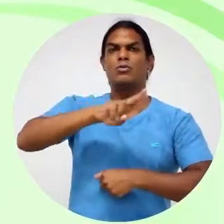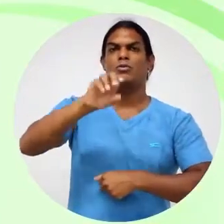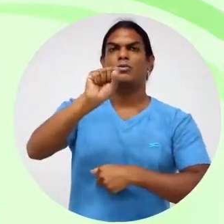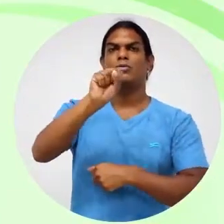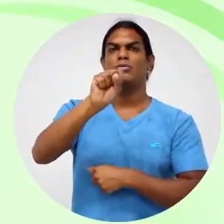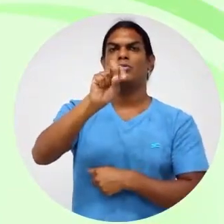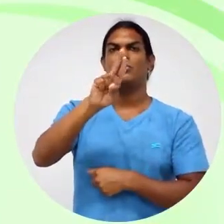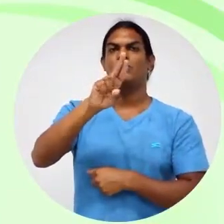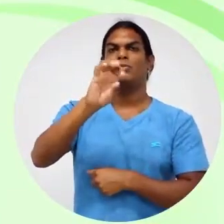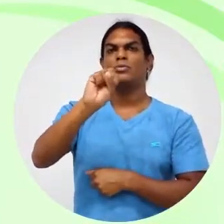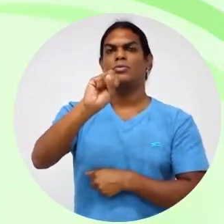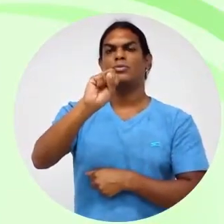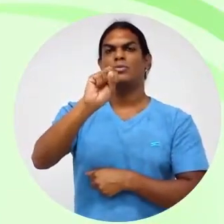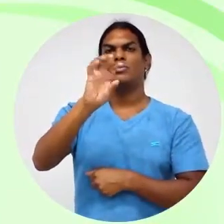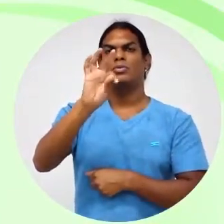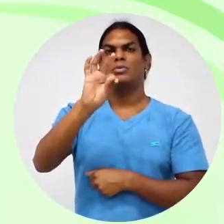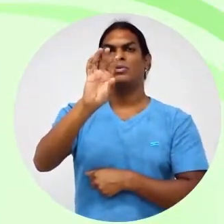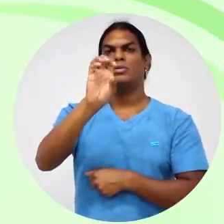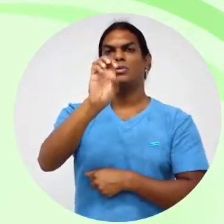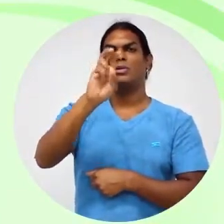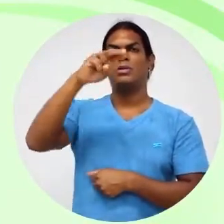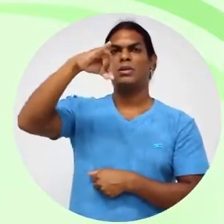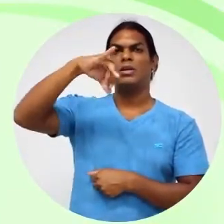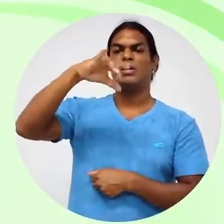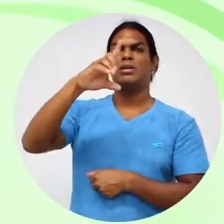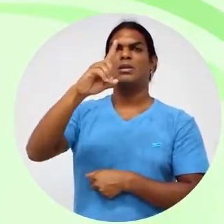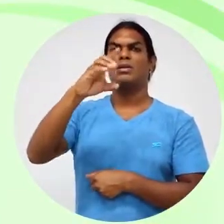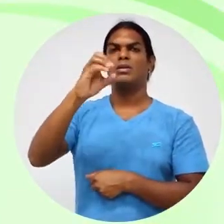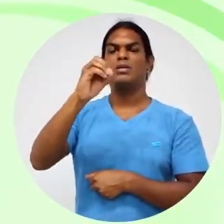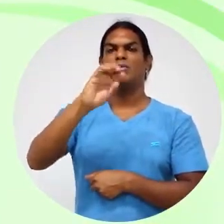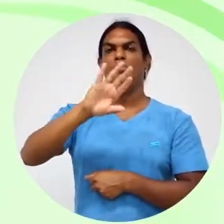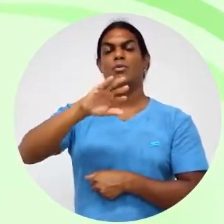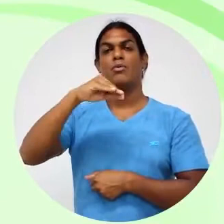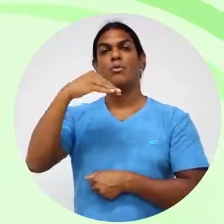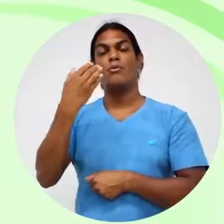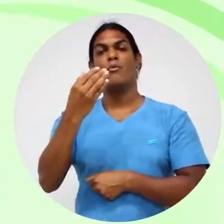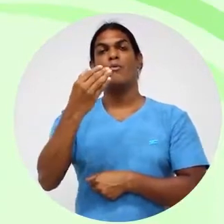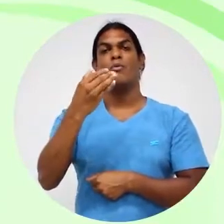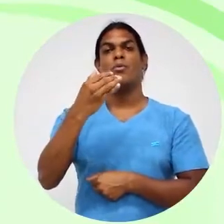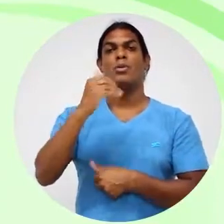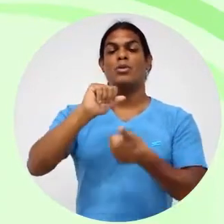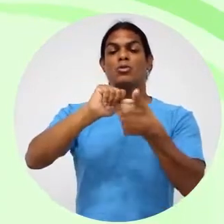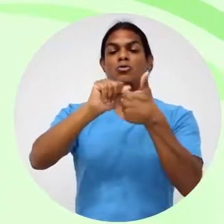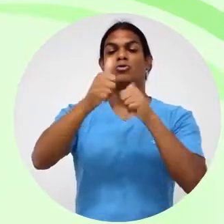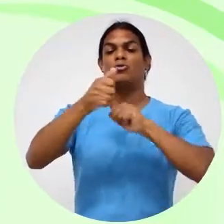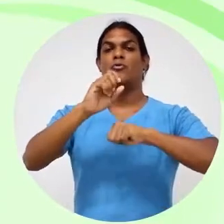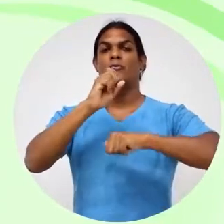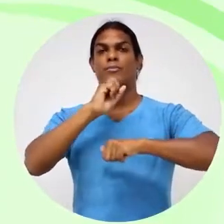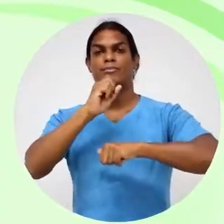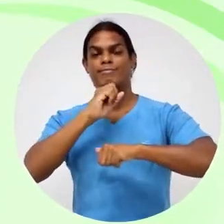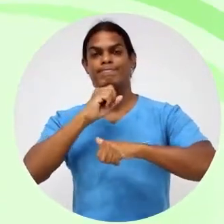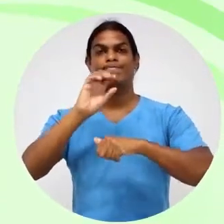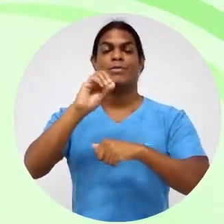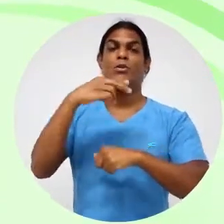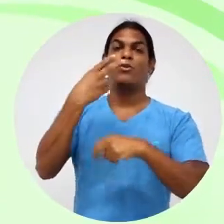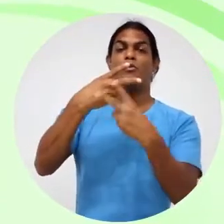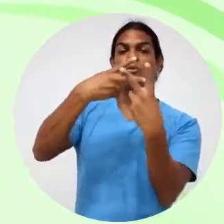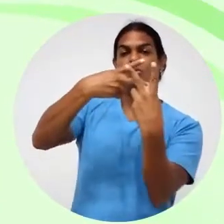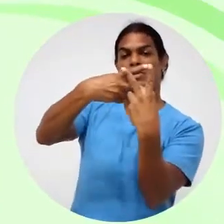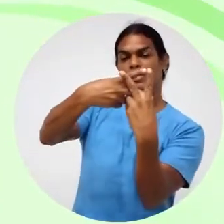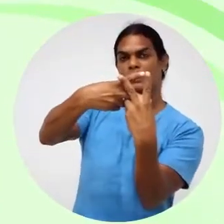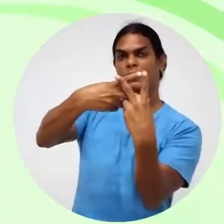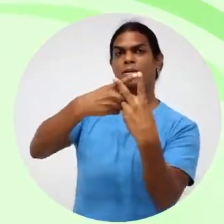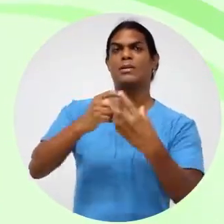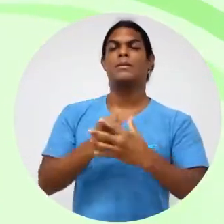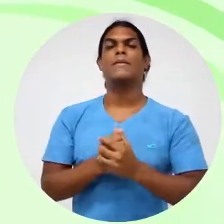de colocar Segunda Guerra Mundial. Aí eu vou localizar tudo que as pessoas estão publicando em relação à